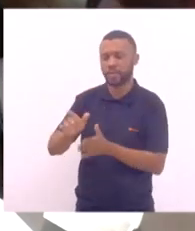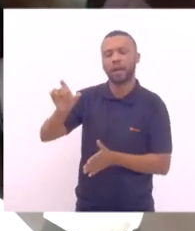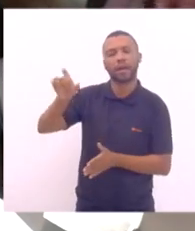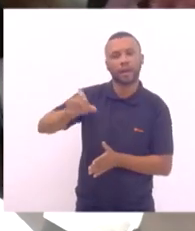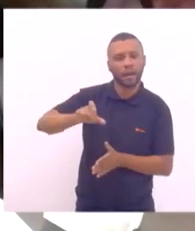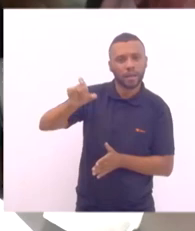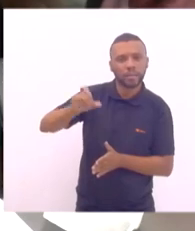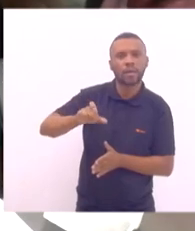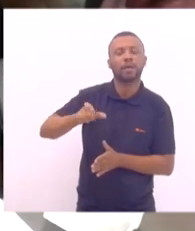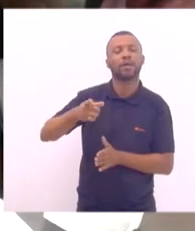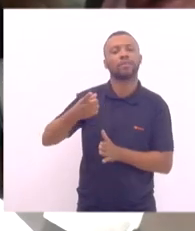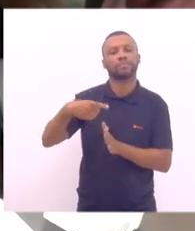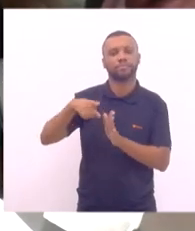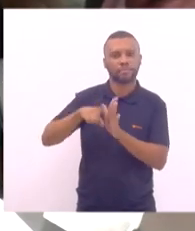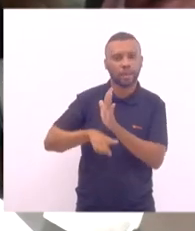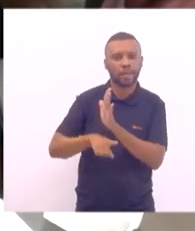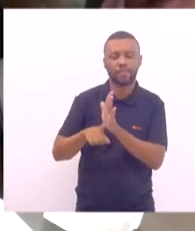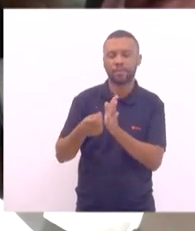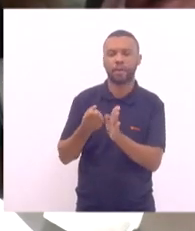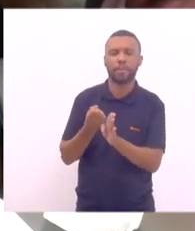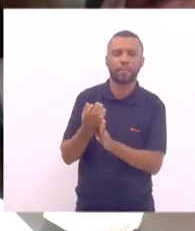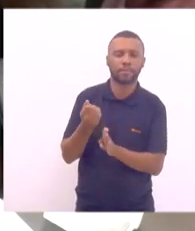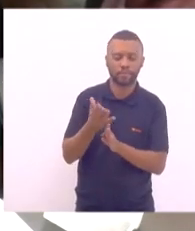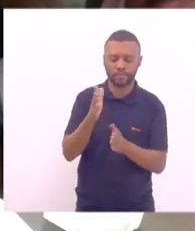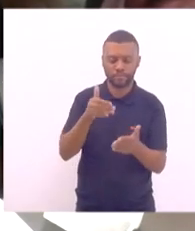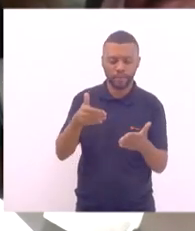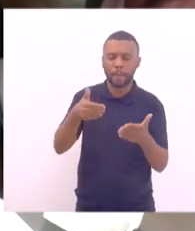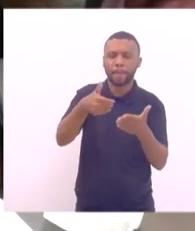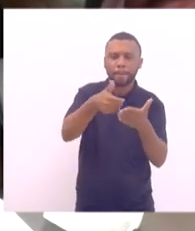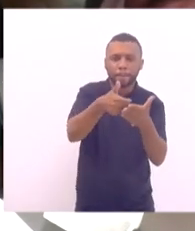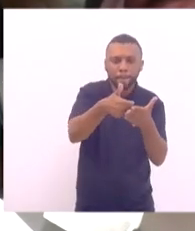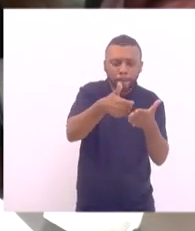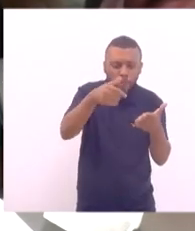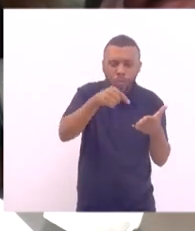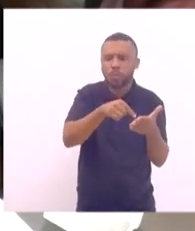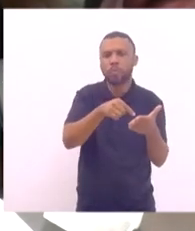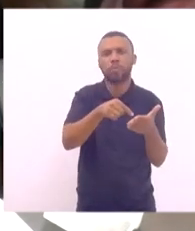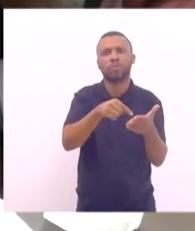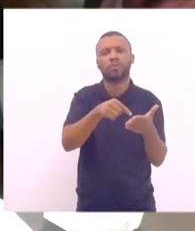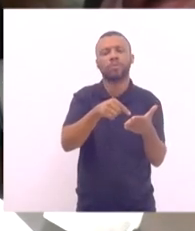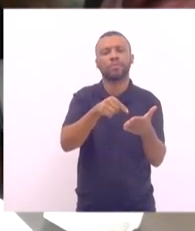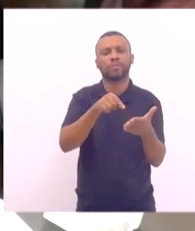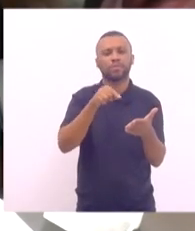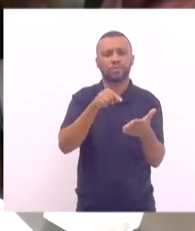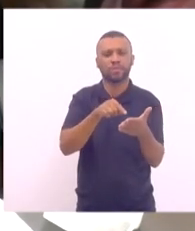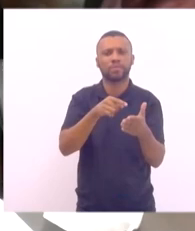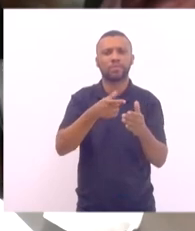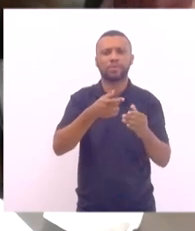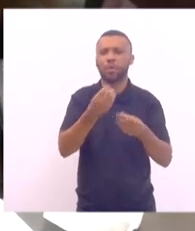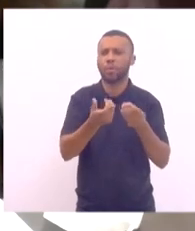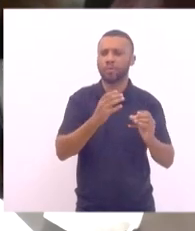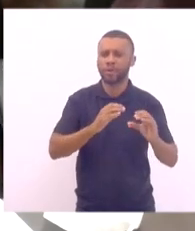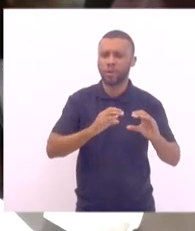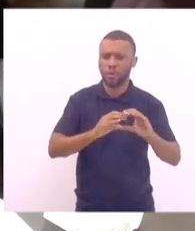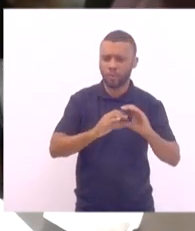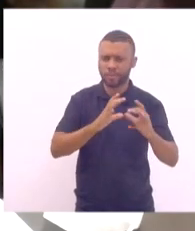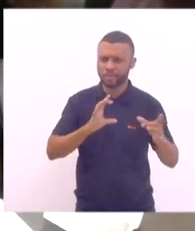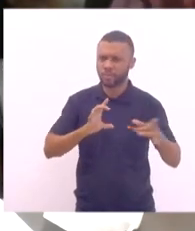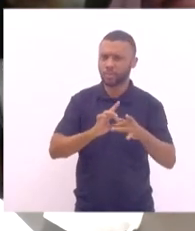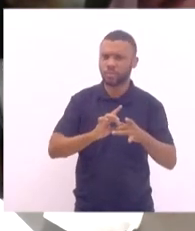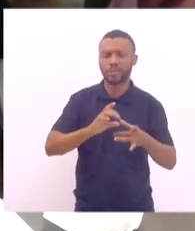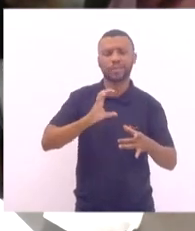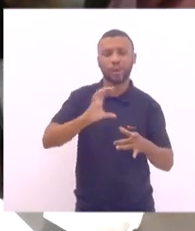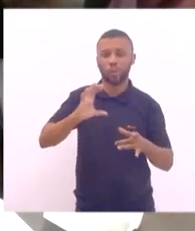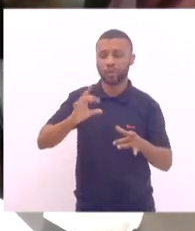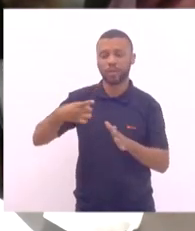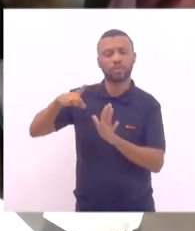ou débito com a modalidade por aproximação de Near Field Communication Contactless